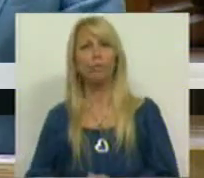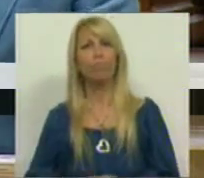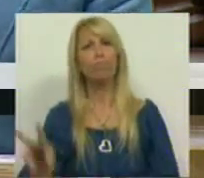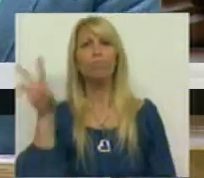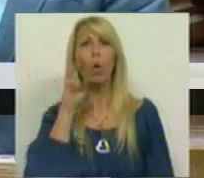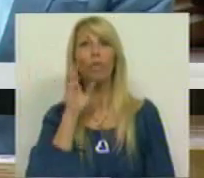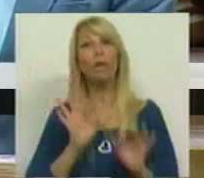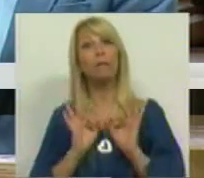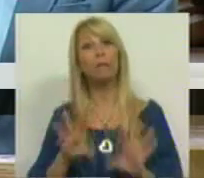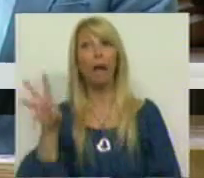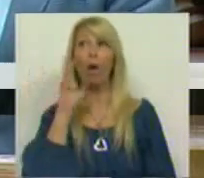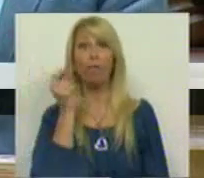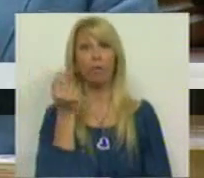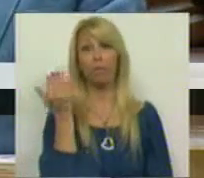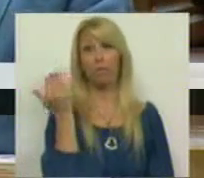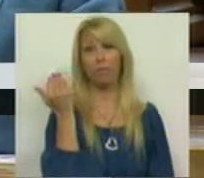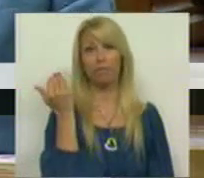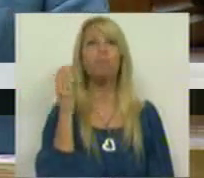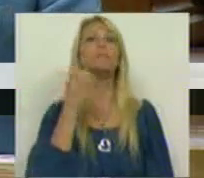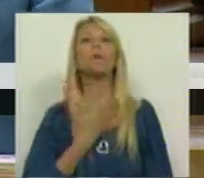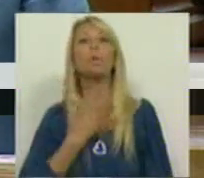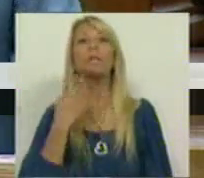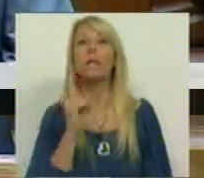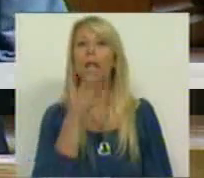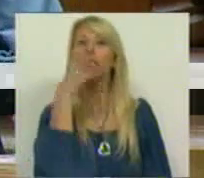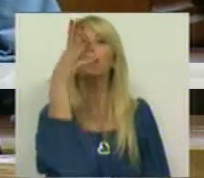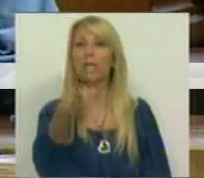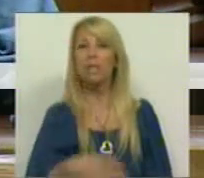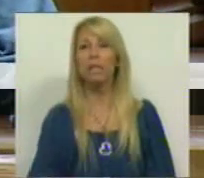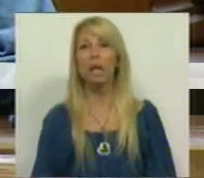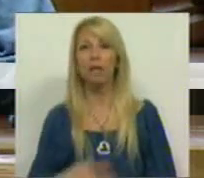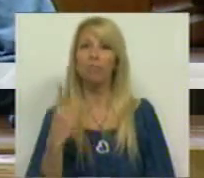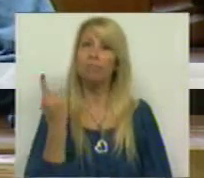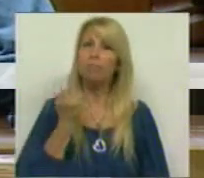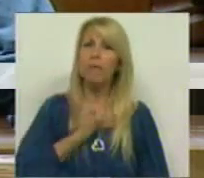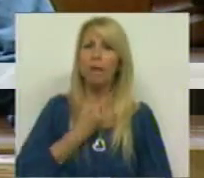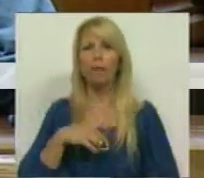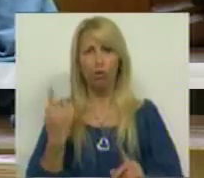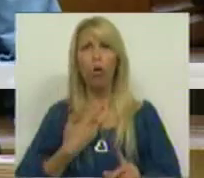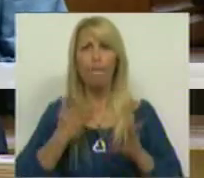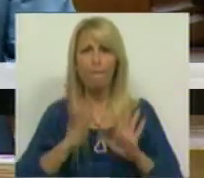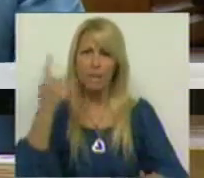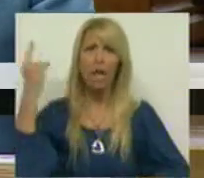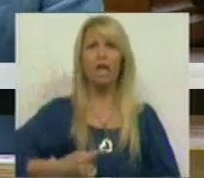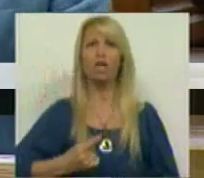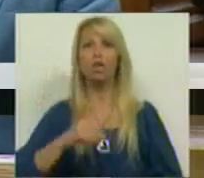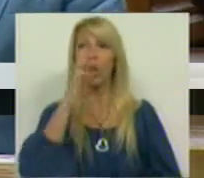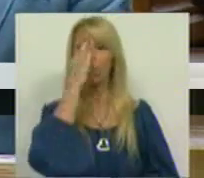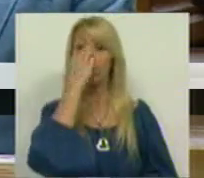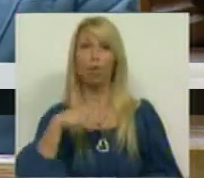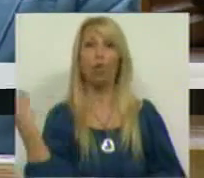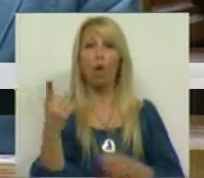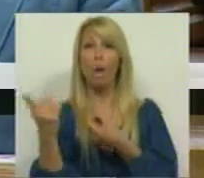ouvir, como ouvimos há momentos, o CDS dizer que temos que ser exigentes com o esforço dos